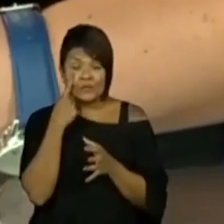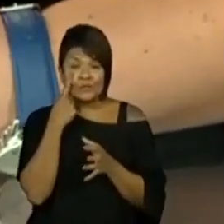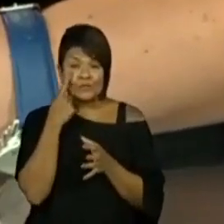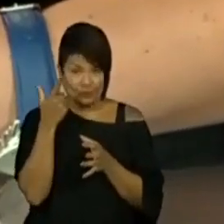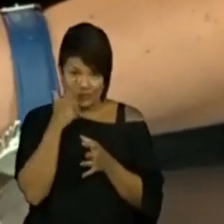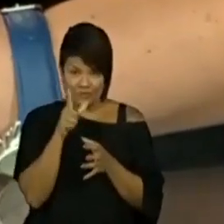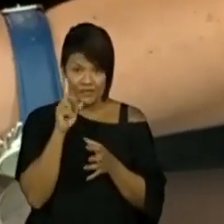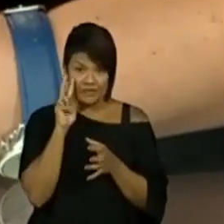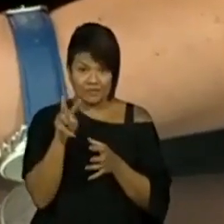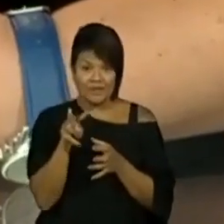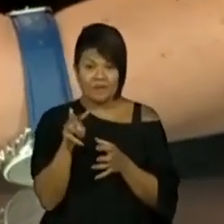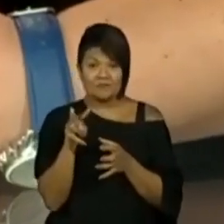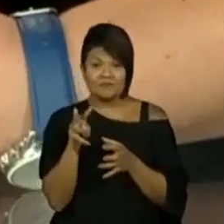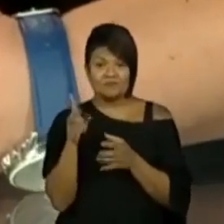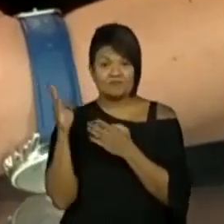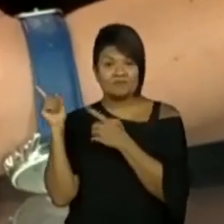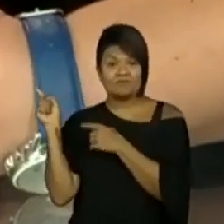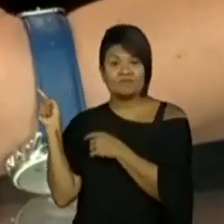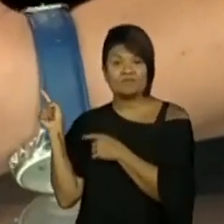Conseguem olhar?